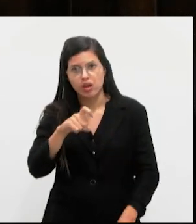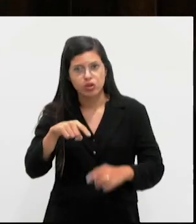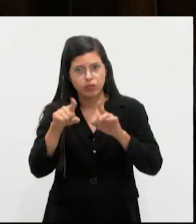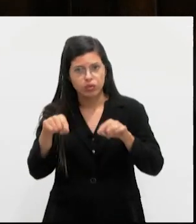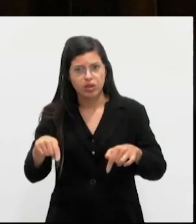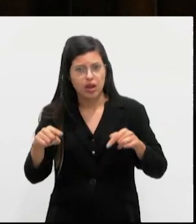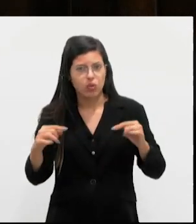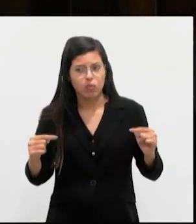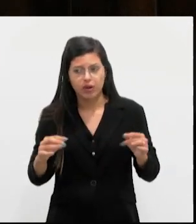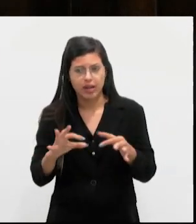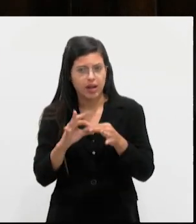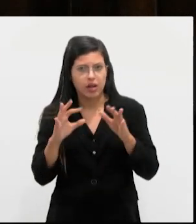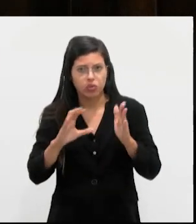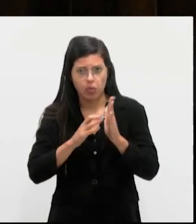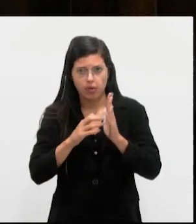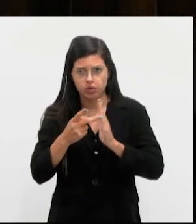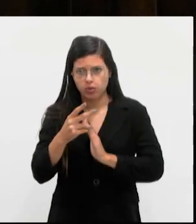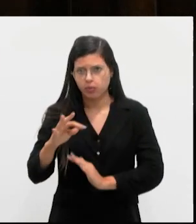PT.